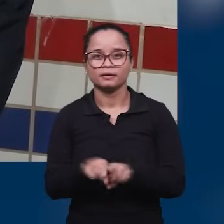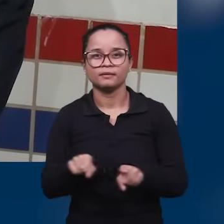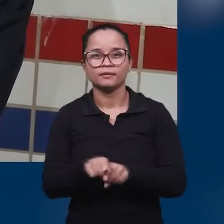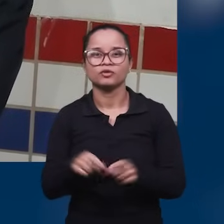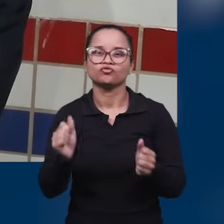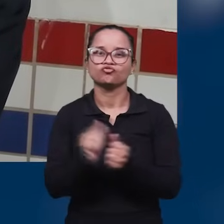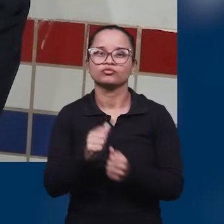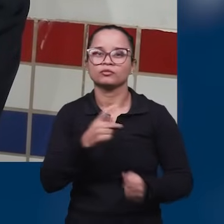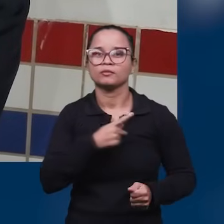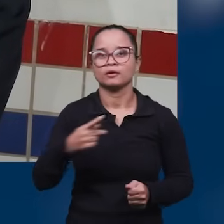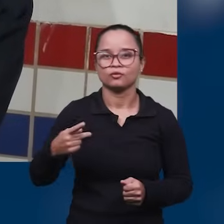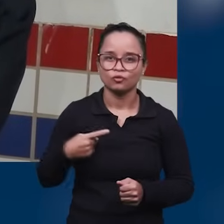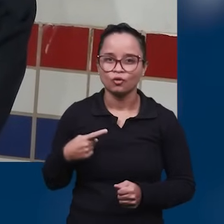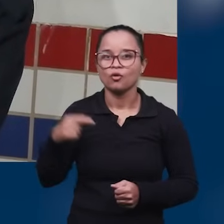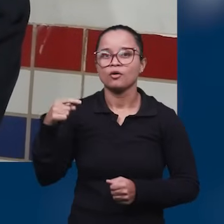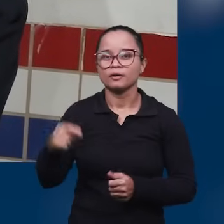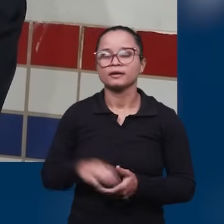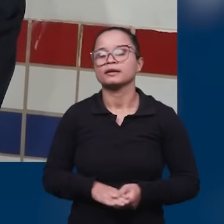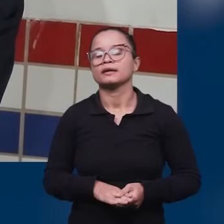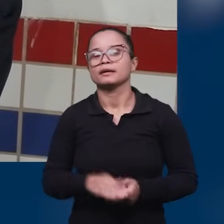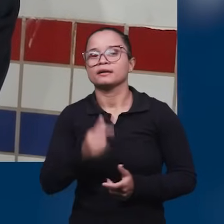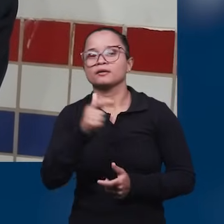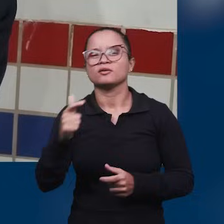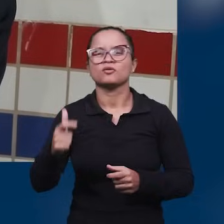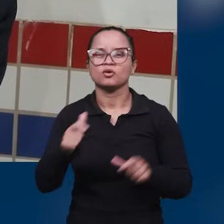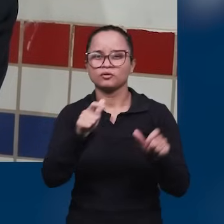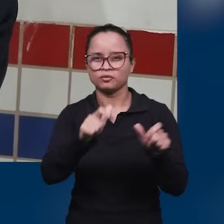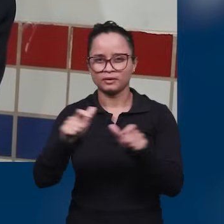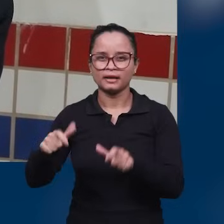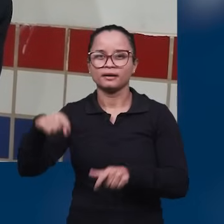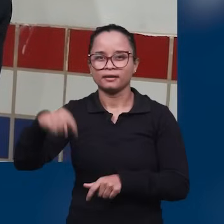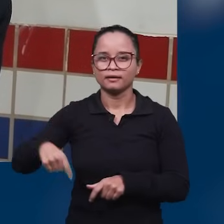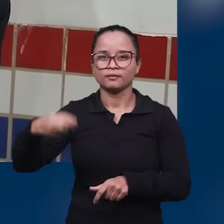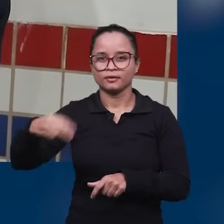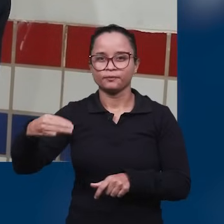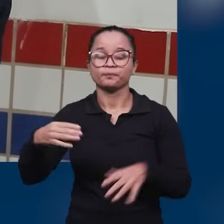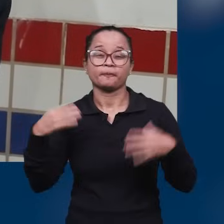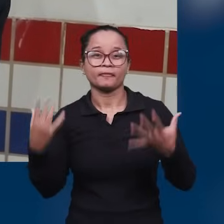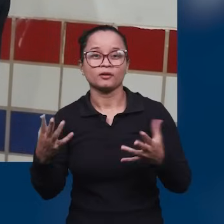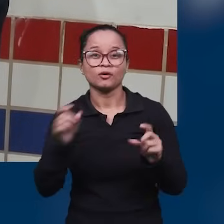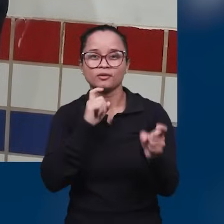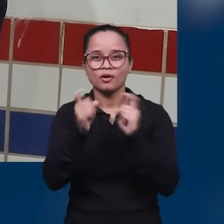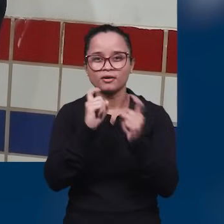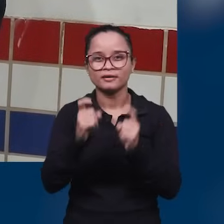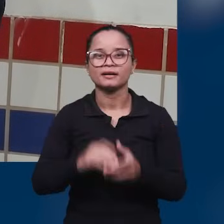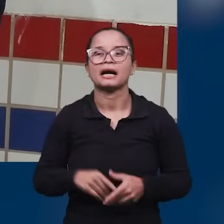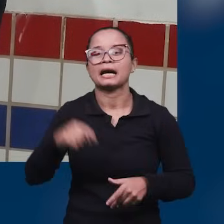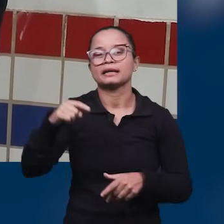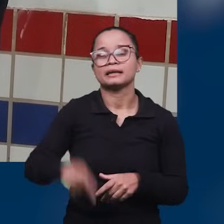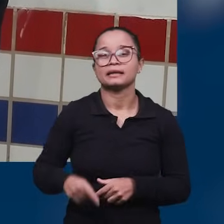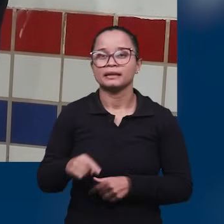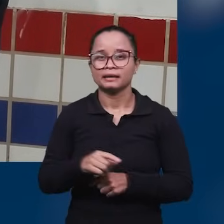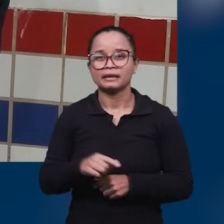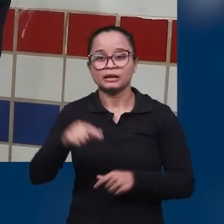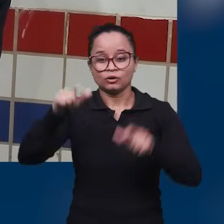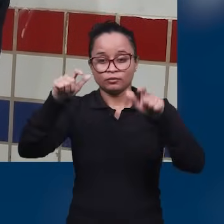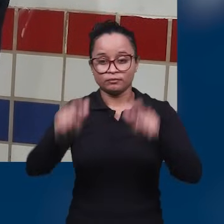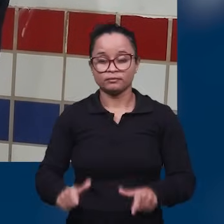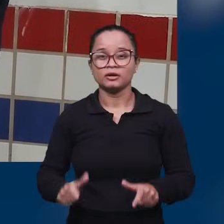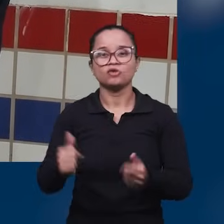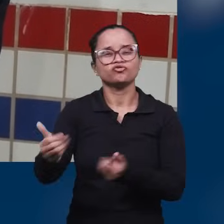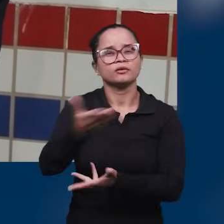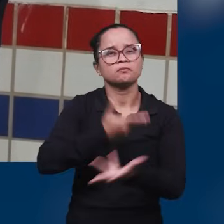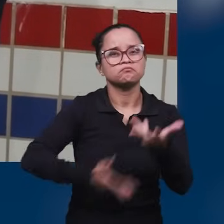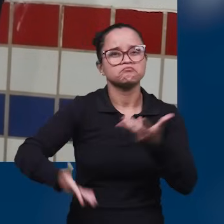estamos reunidos aqui hoje em Açailândia, onde participamos de um seminário glorioso para